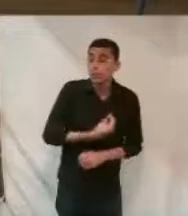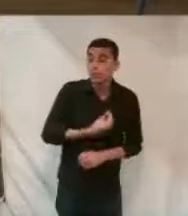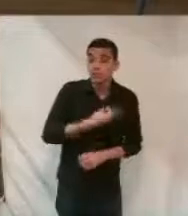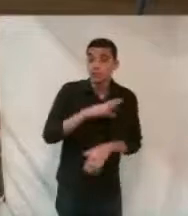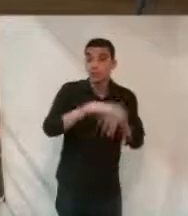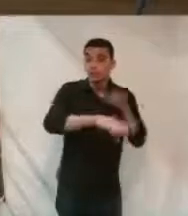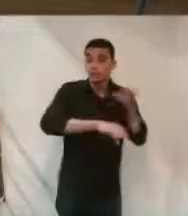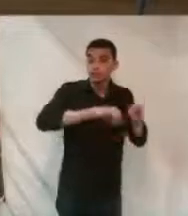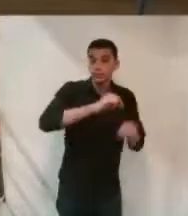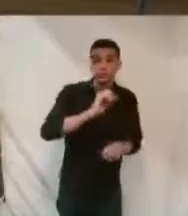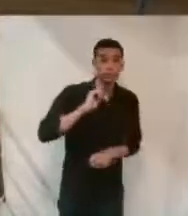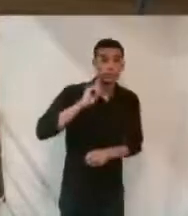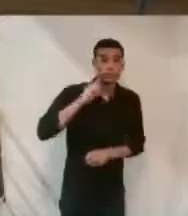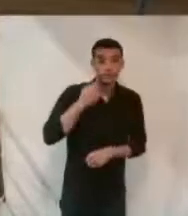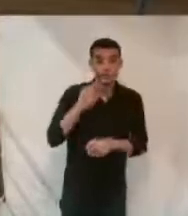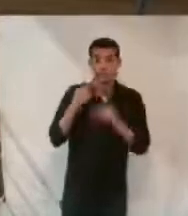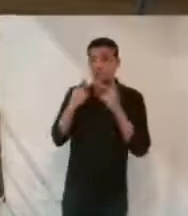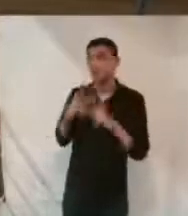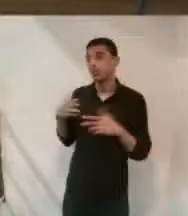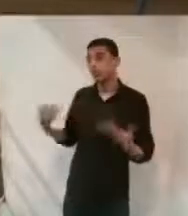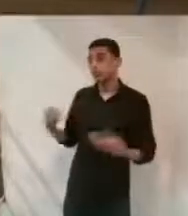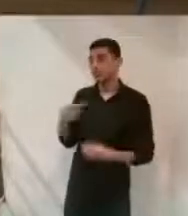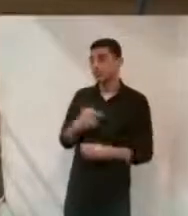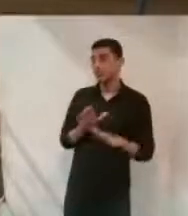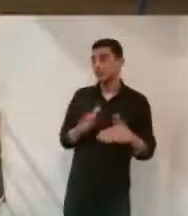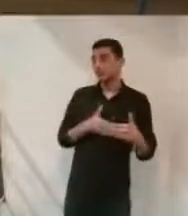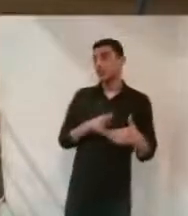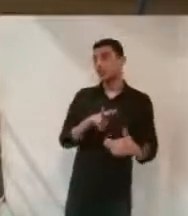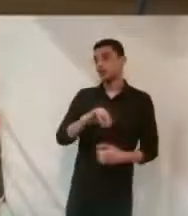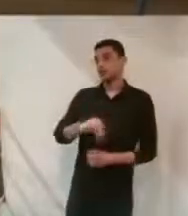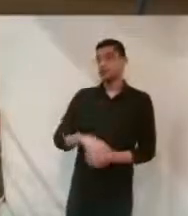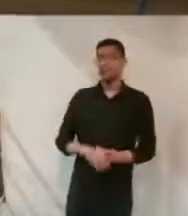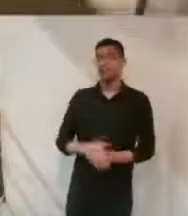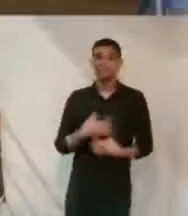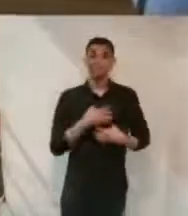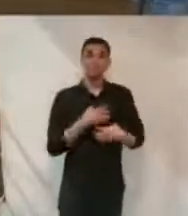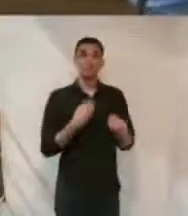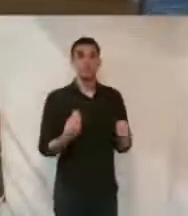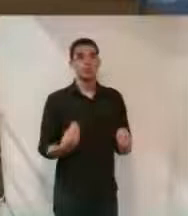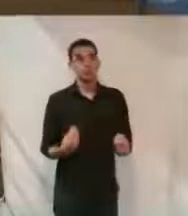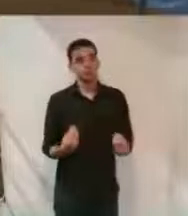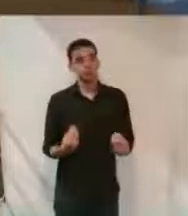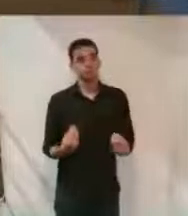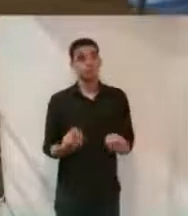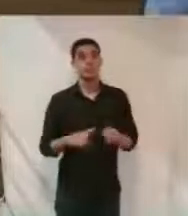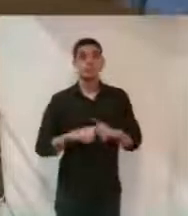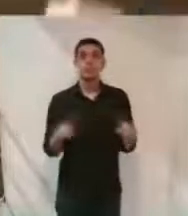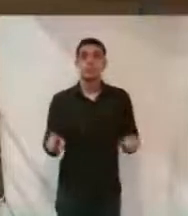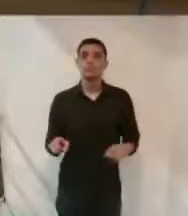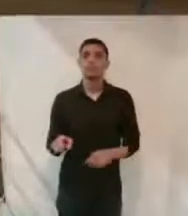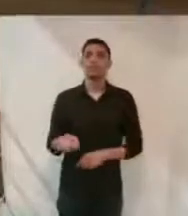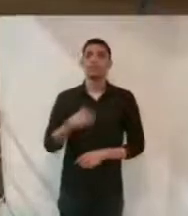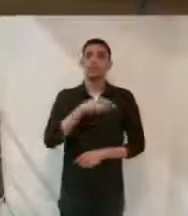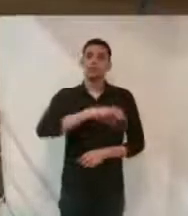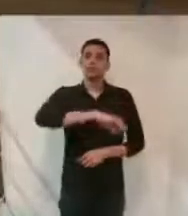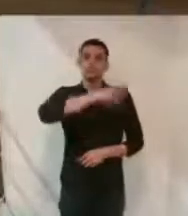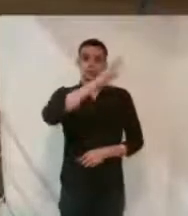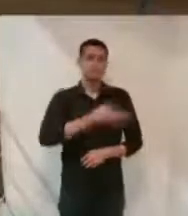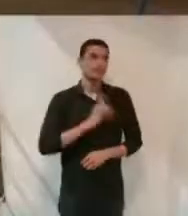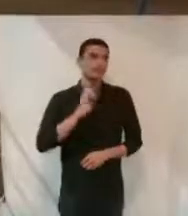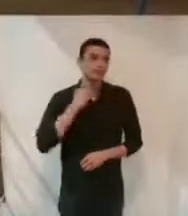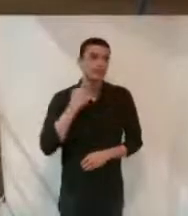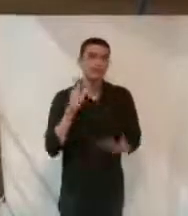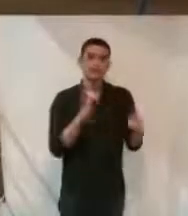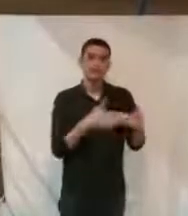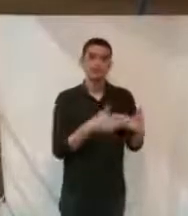disso. Mas é justamente sobre cuidar de pessoas. E essa batalha, essa guerra, eu